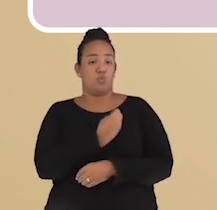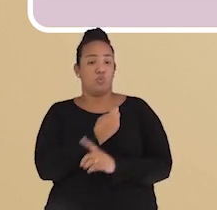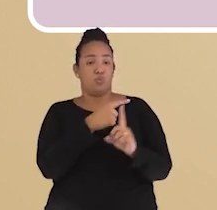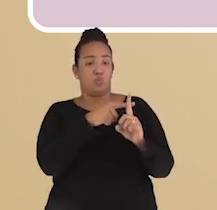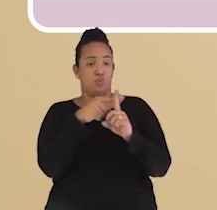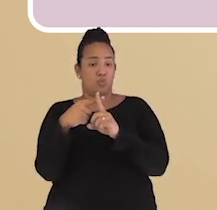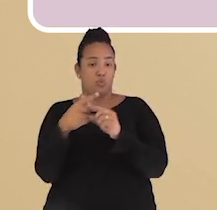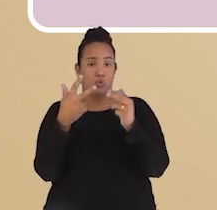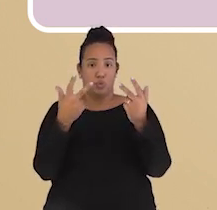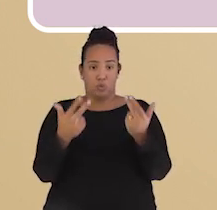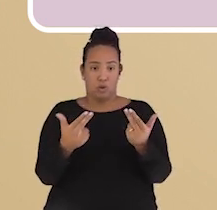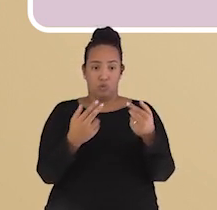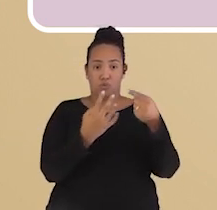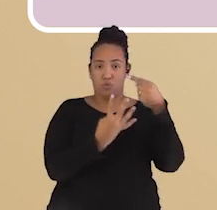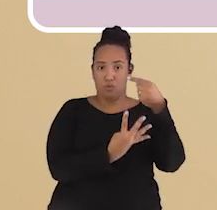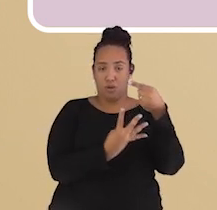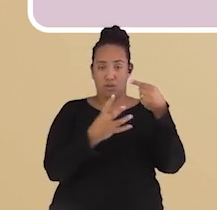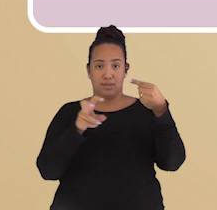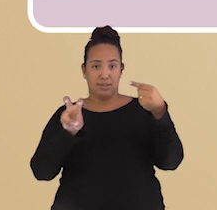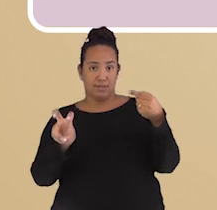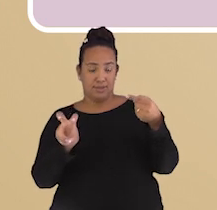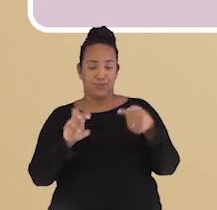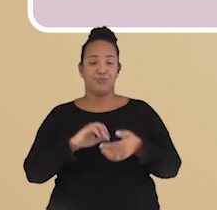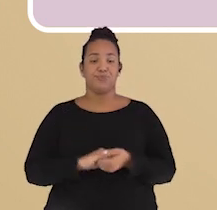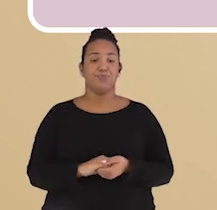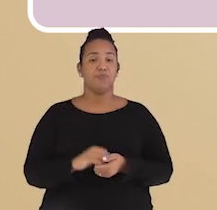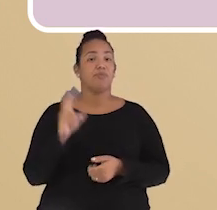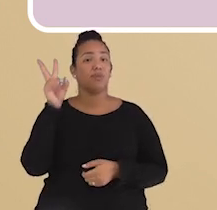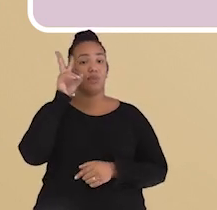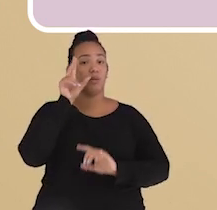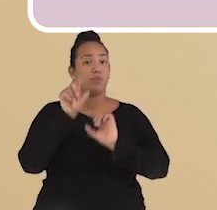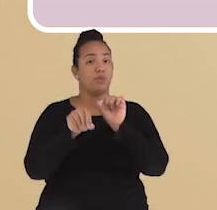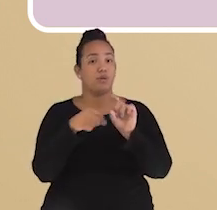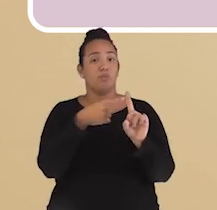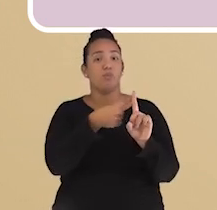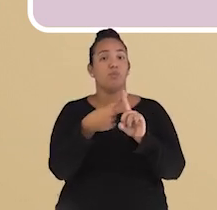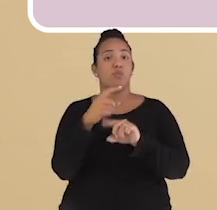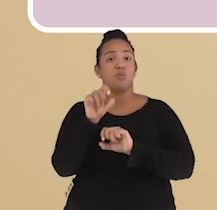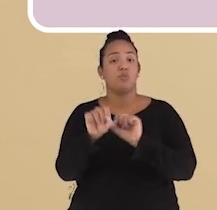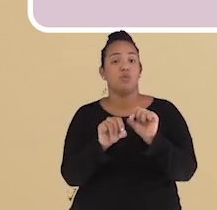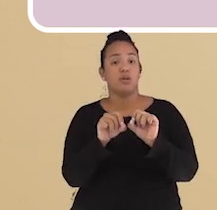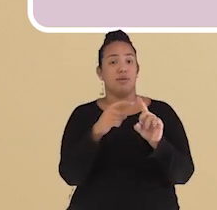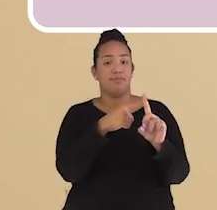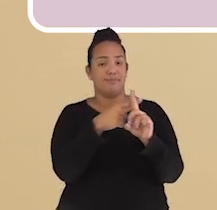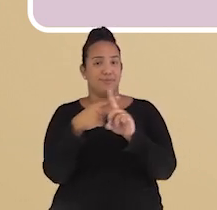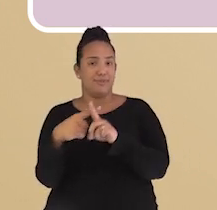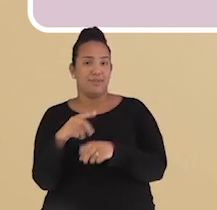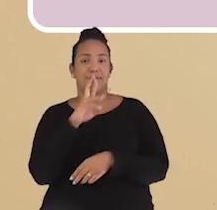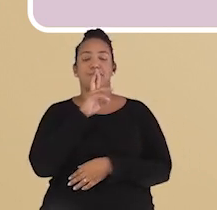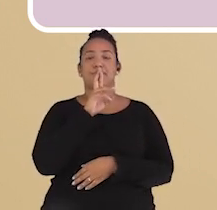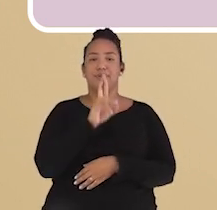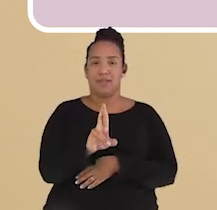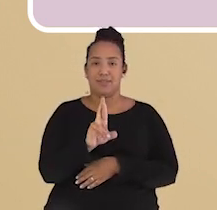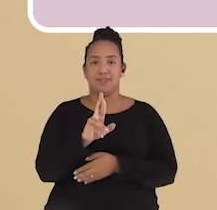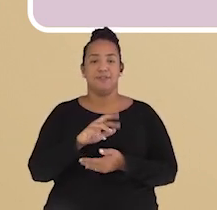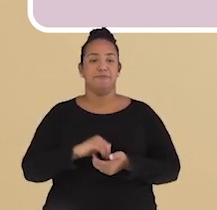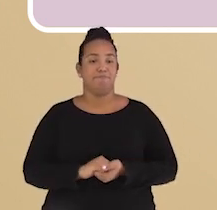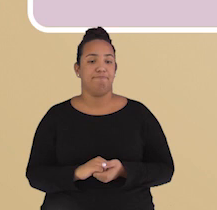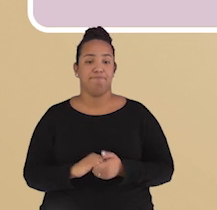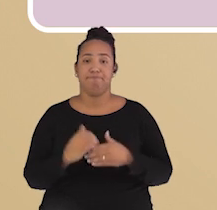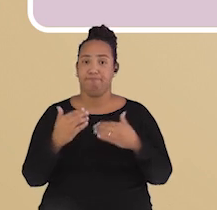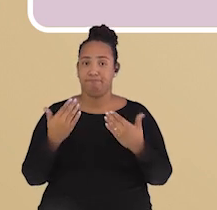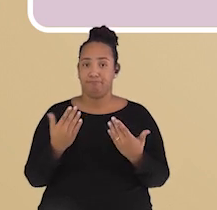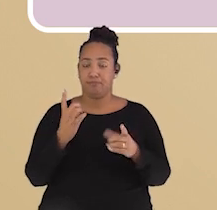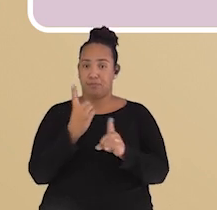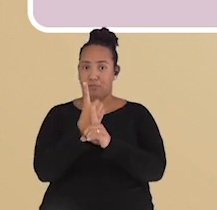denominadores 4 e 5. Lembrando que múltiplo é resultado da multiplicação. Para encontrar um